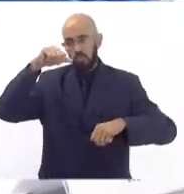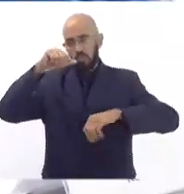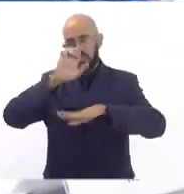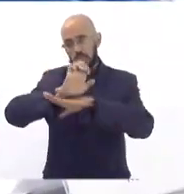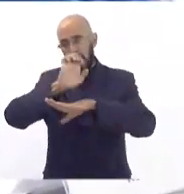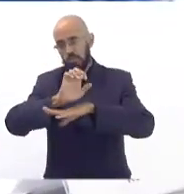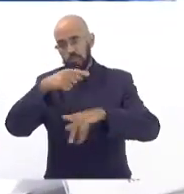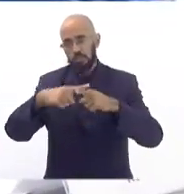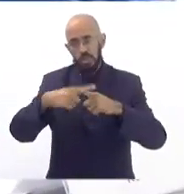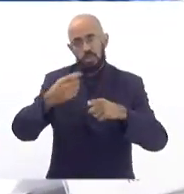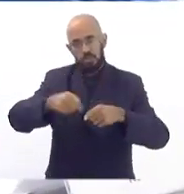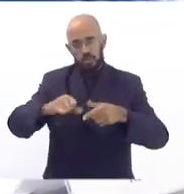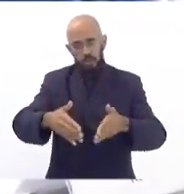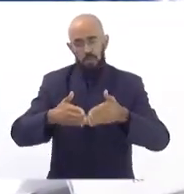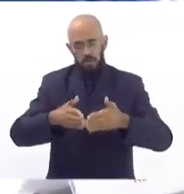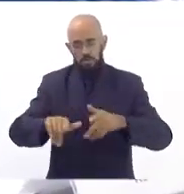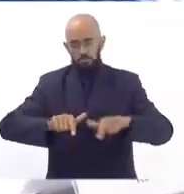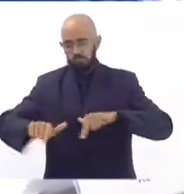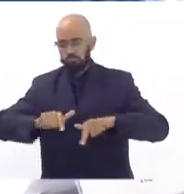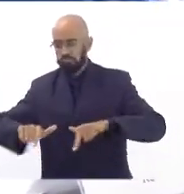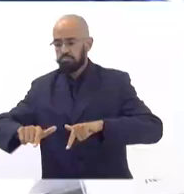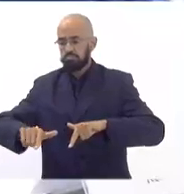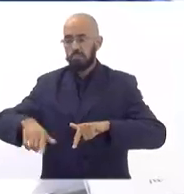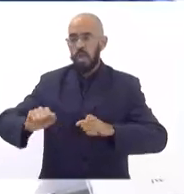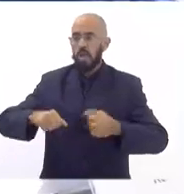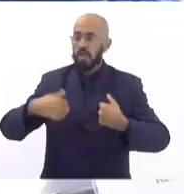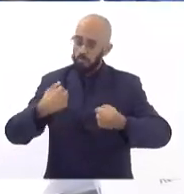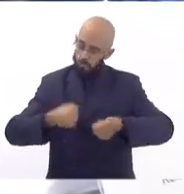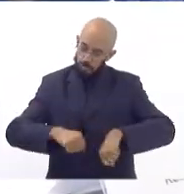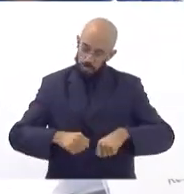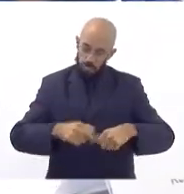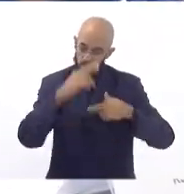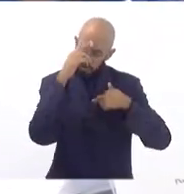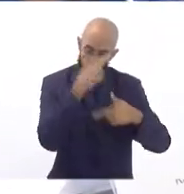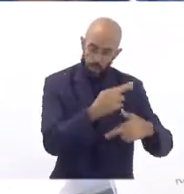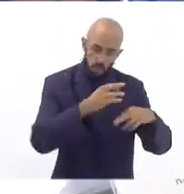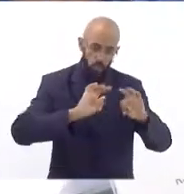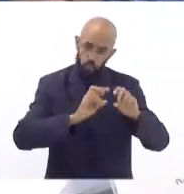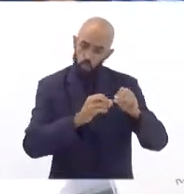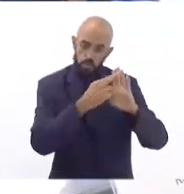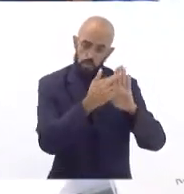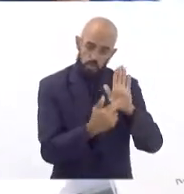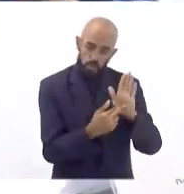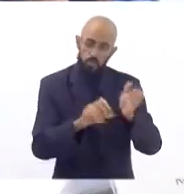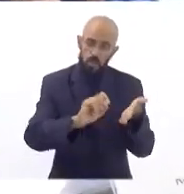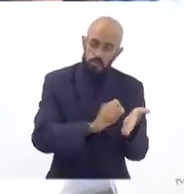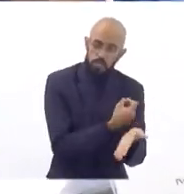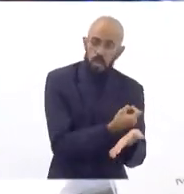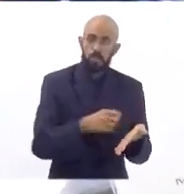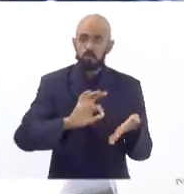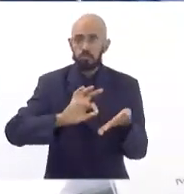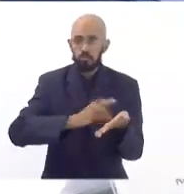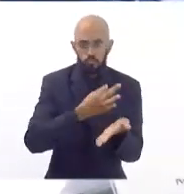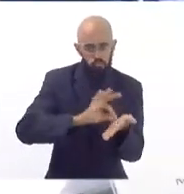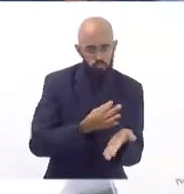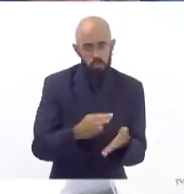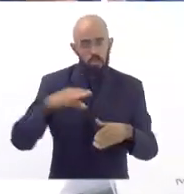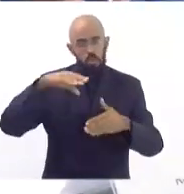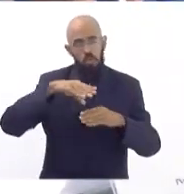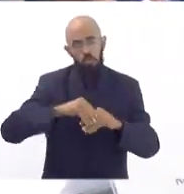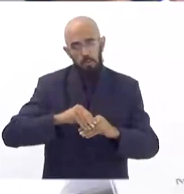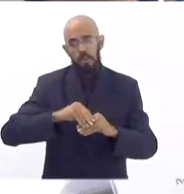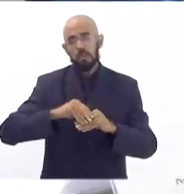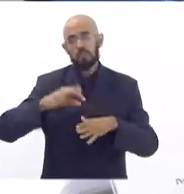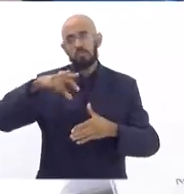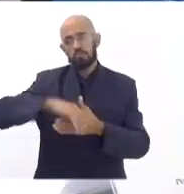a concessão ela tem que respeitar todos os trâmites que foram elaborados assinado o contrato de diversos aditivos